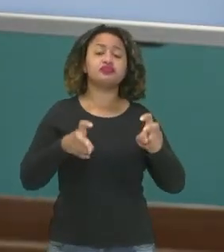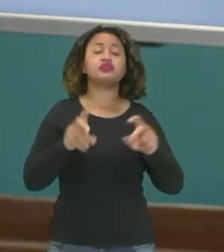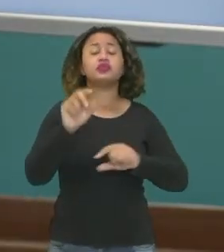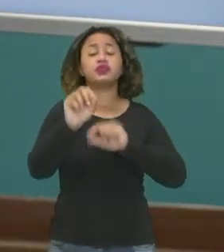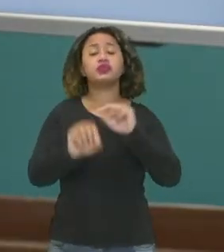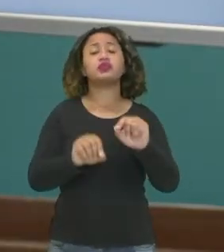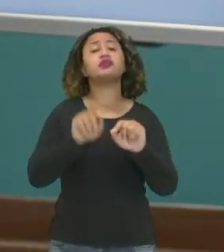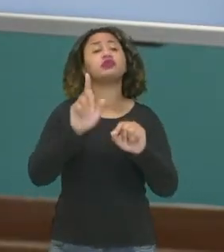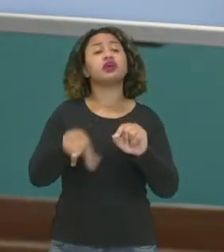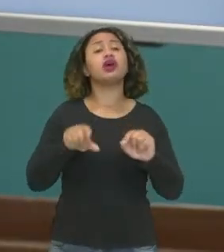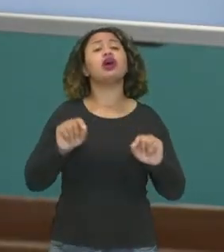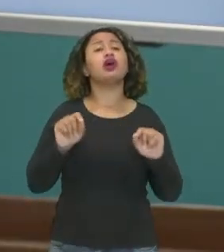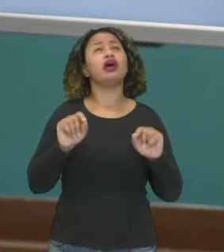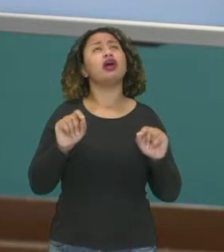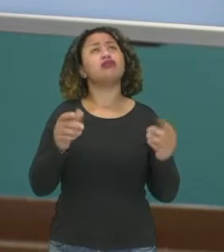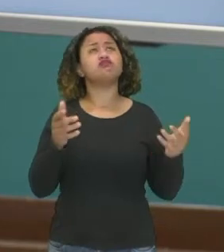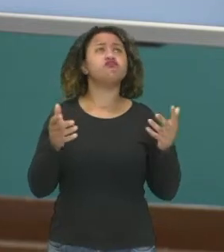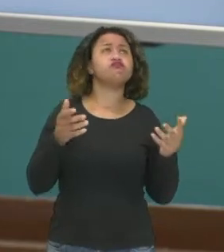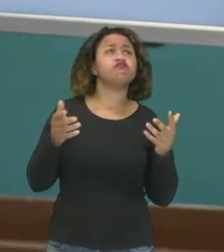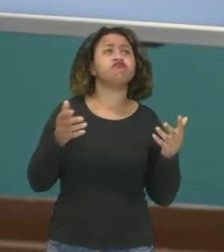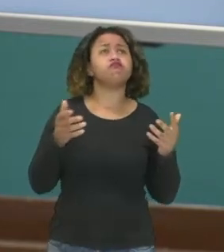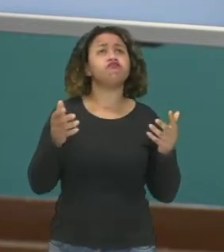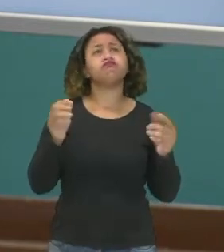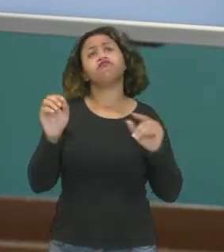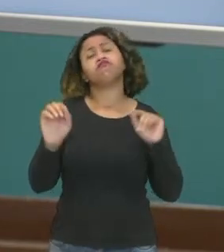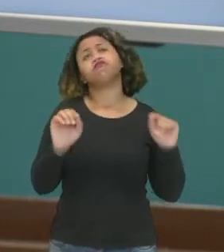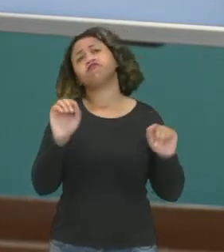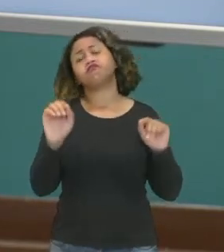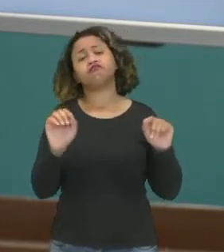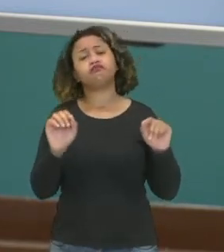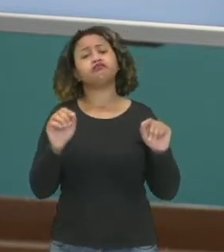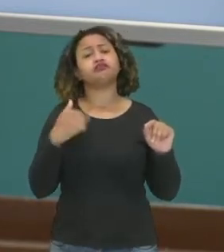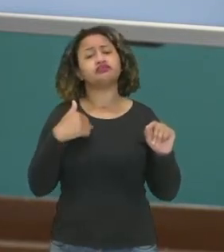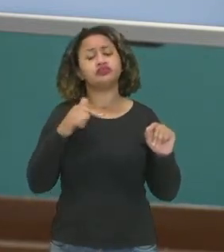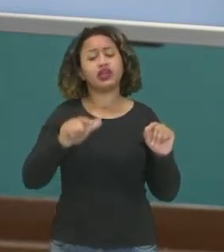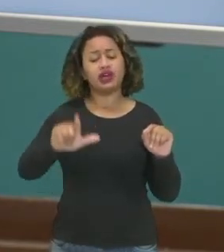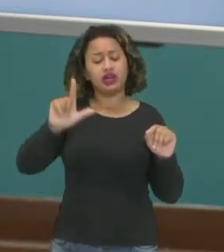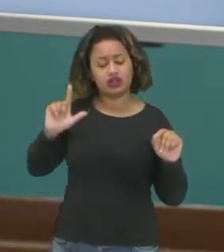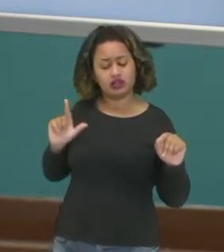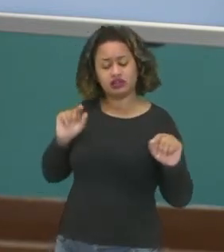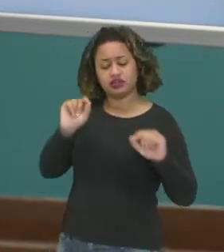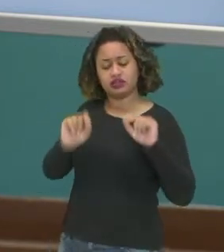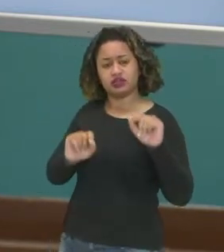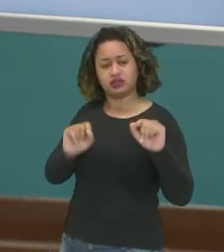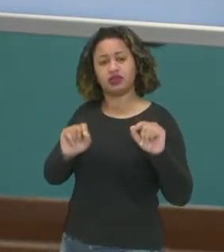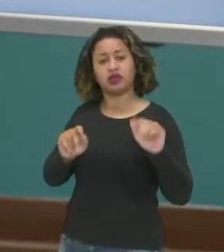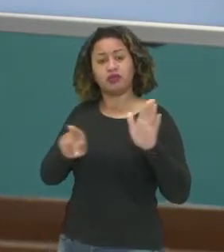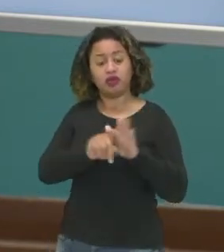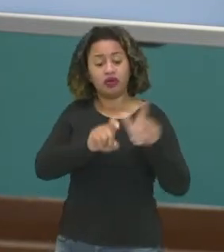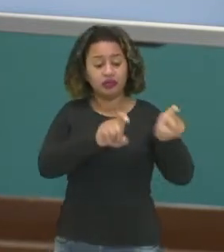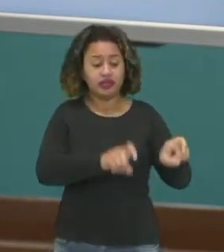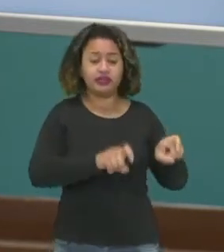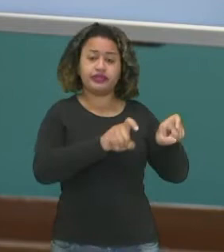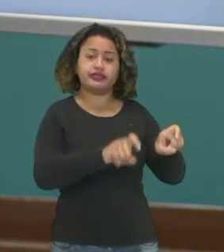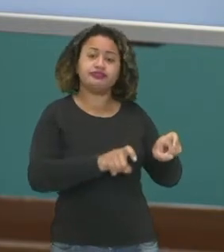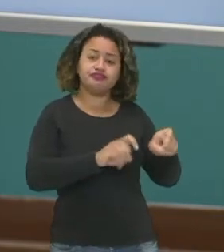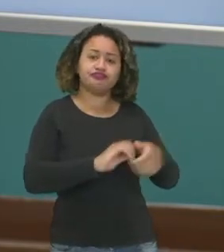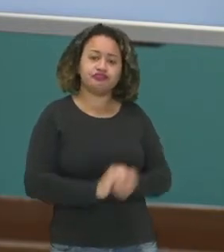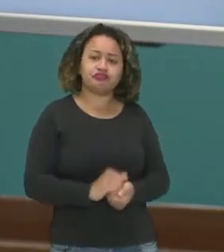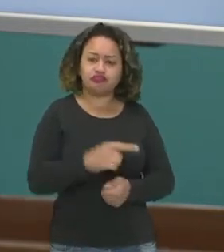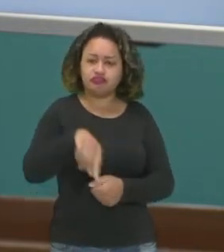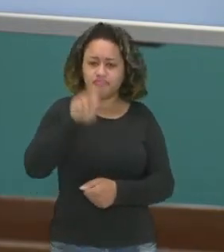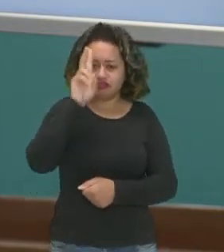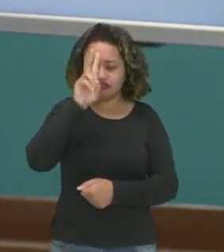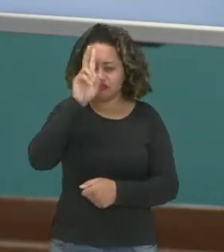é bastante... vamos dizer assim, ele vem antes até mesmo da agricultura. Lembra quando os